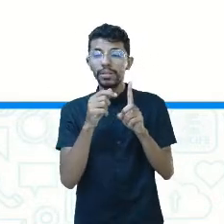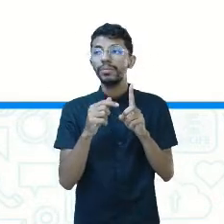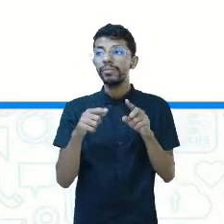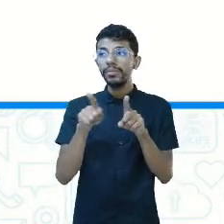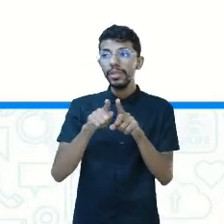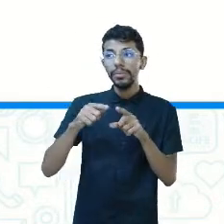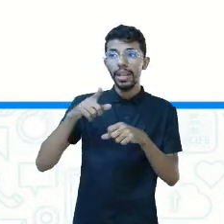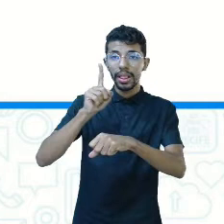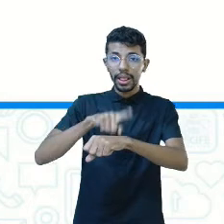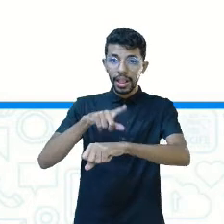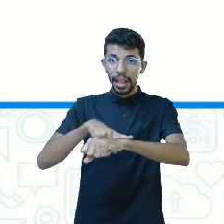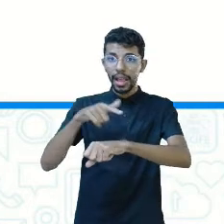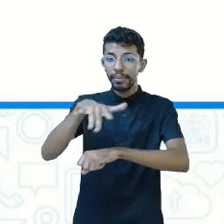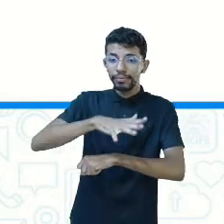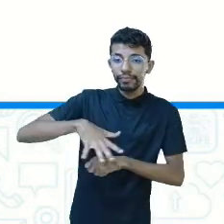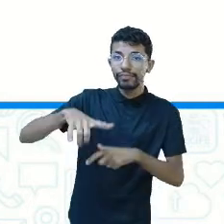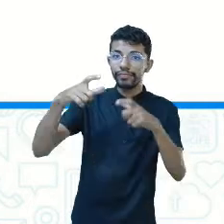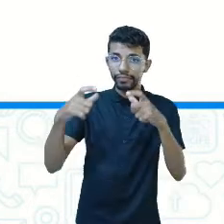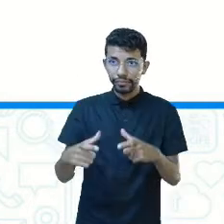e espaço.